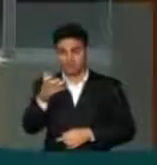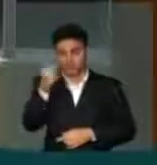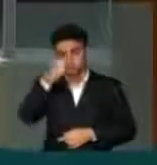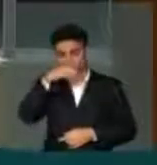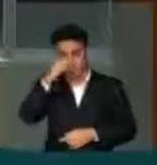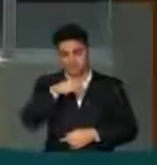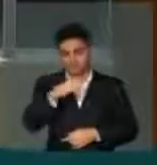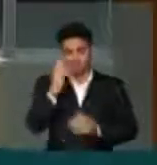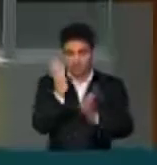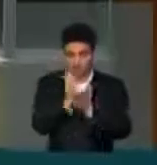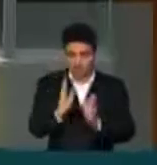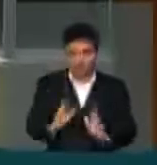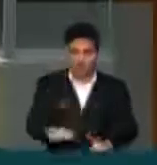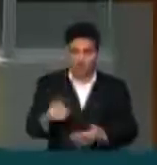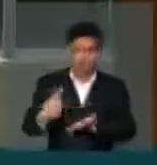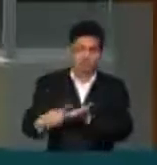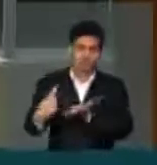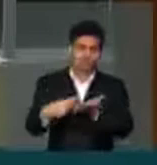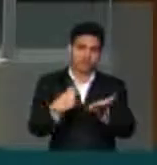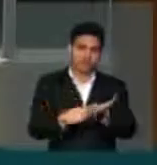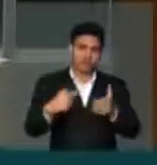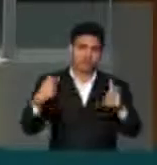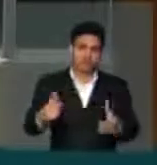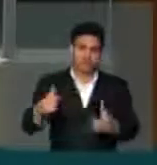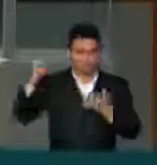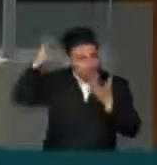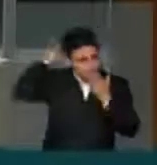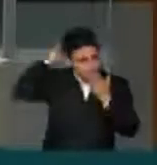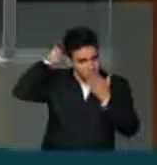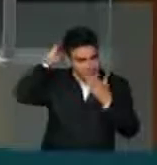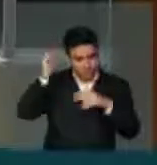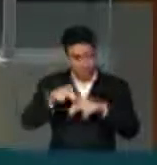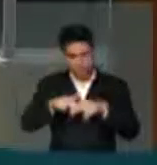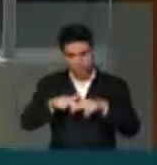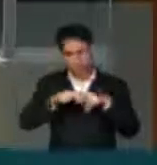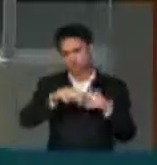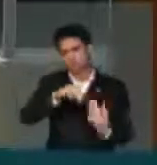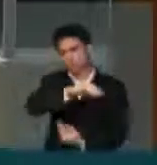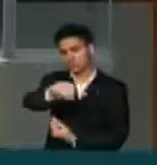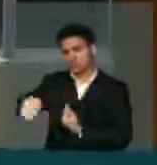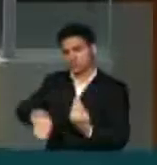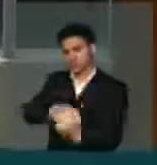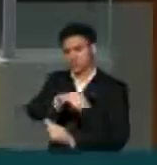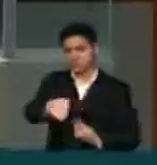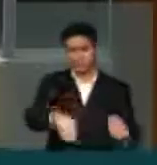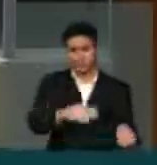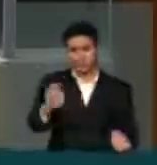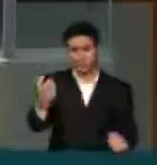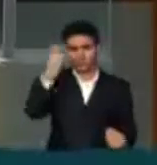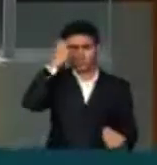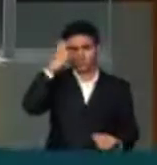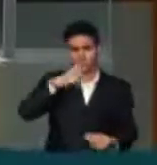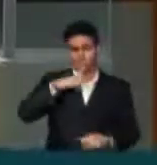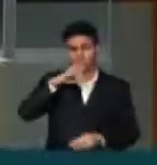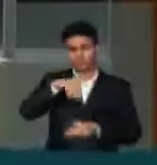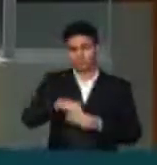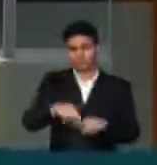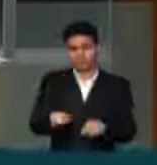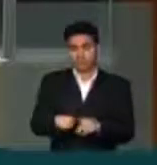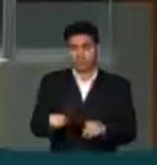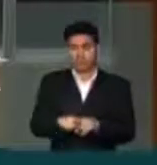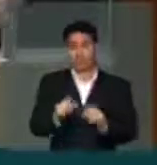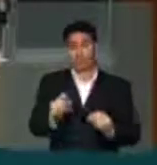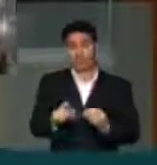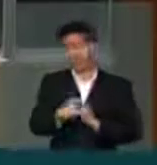e acabar com a demarcação das terras indígenas, todo esse caldo de cultura que também está aqui dentro, as leis